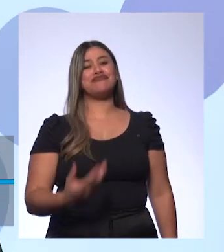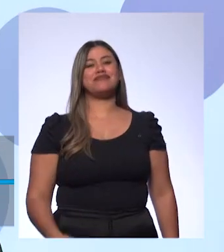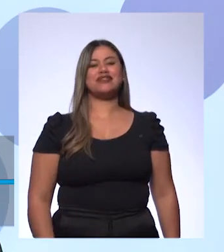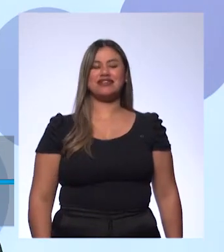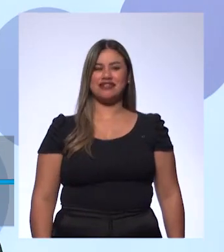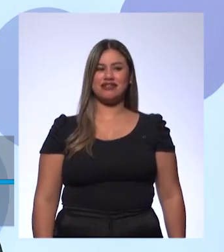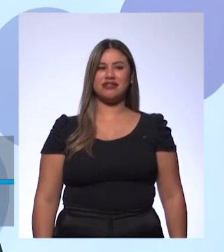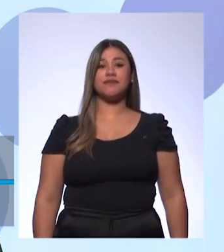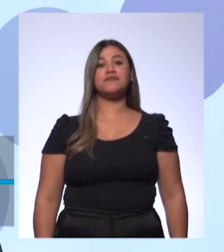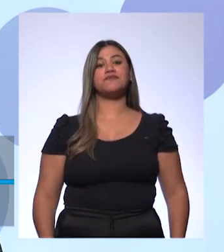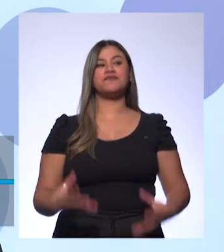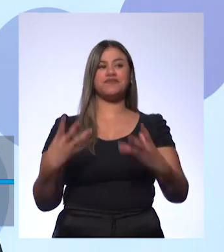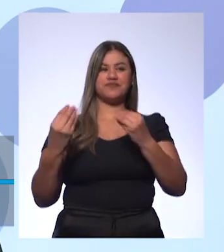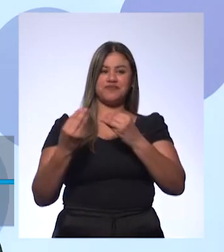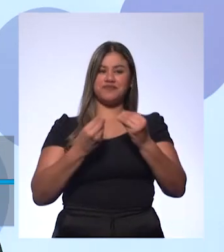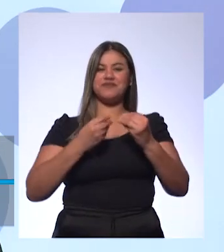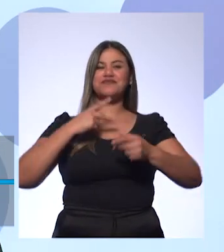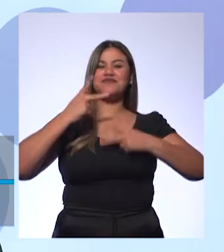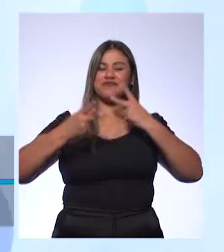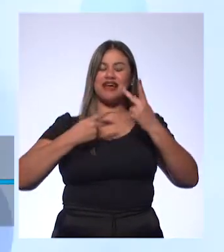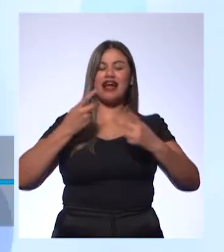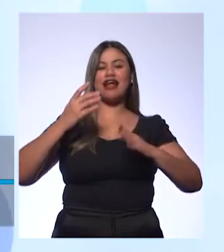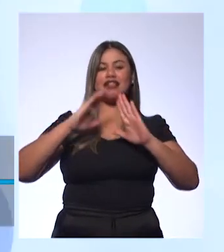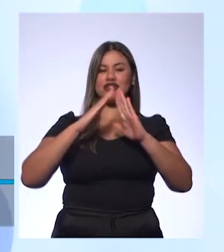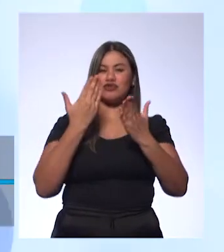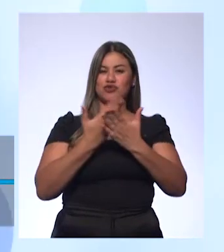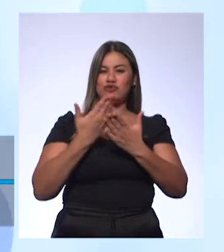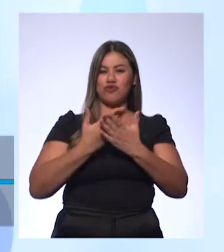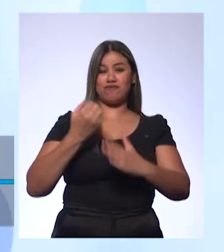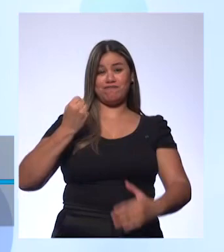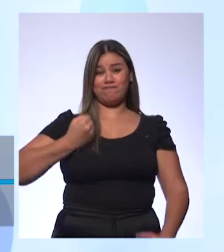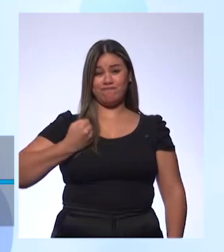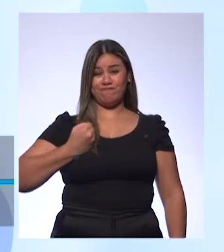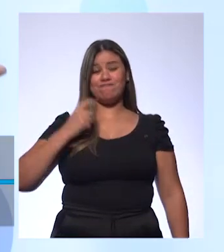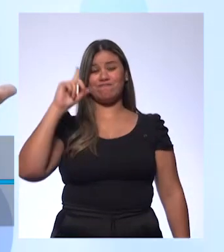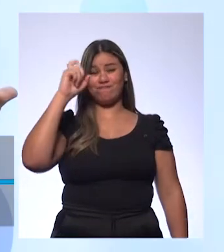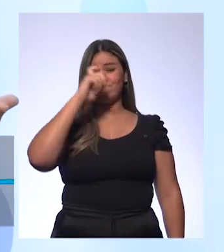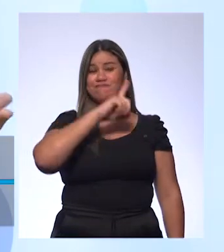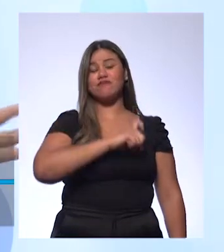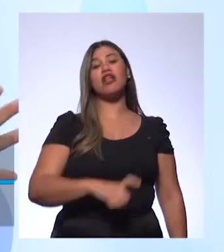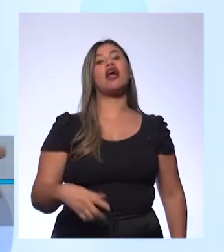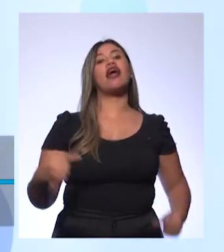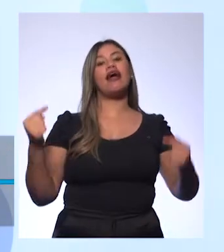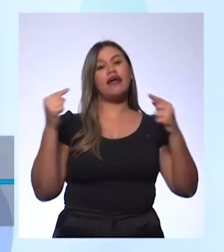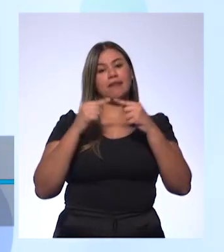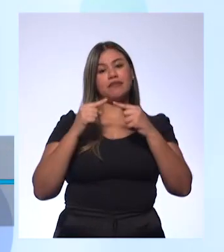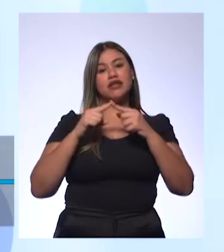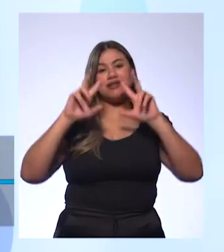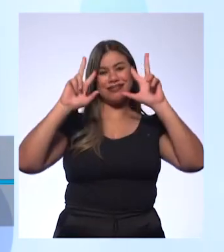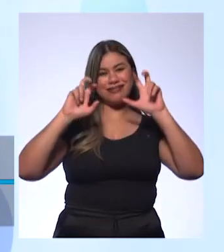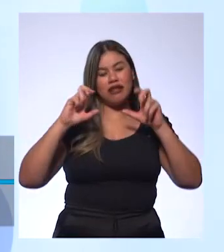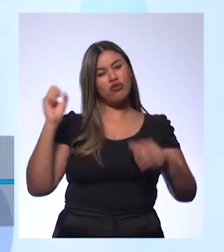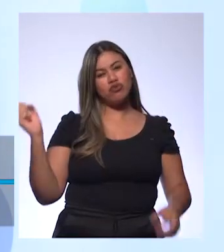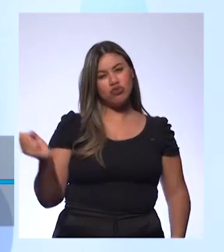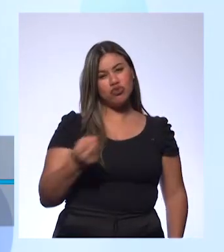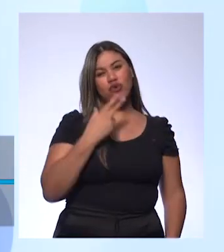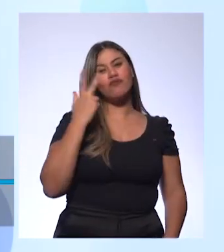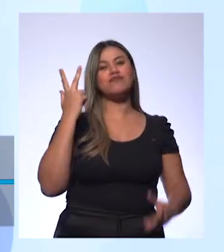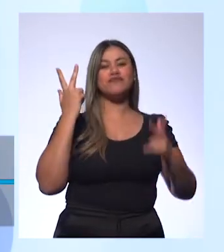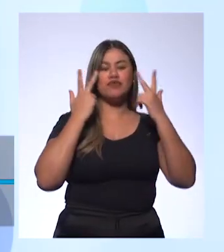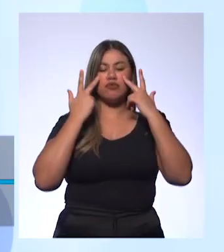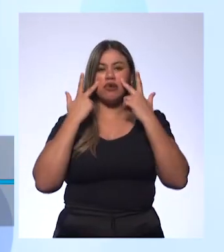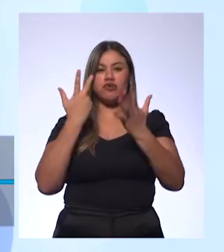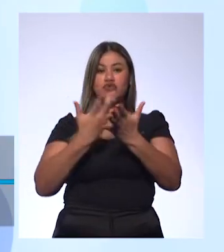notas, né, na É porque eu escola. acho que é bem atual essa questão desse nosso novo normal, as aulas online. Eu acho que tem